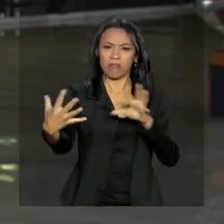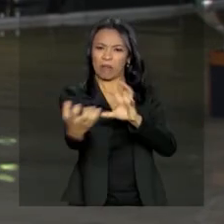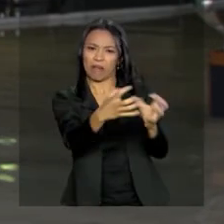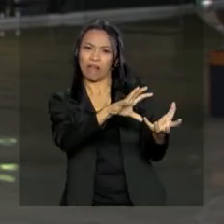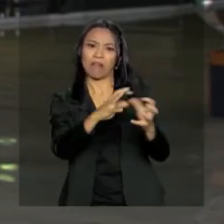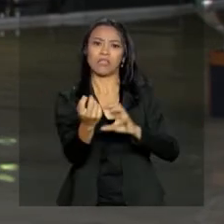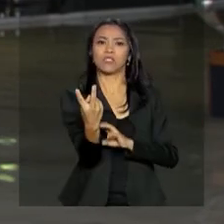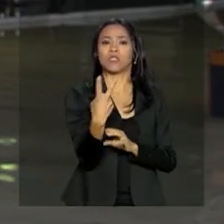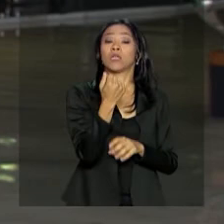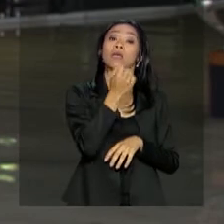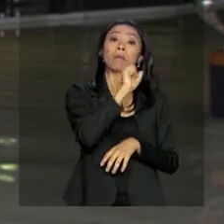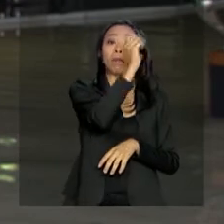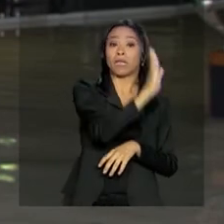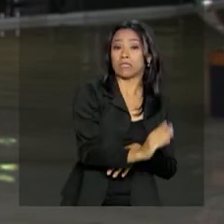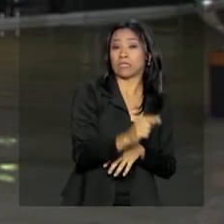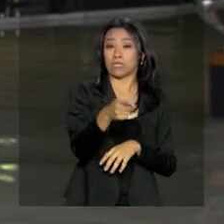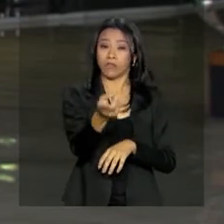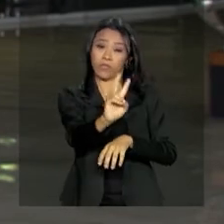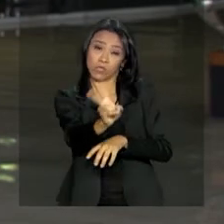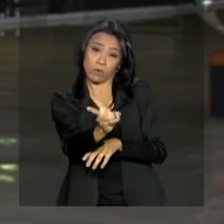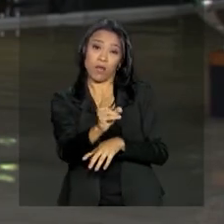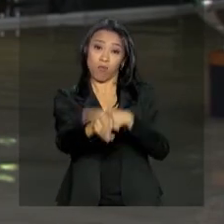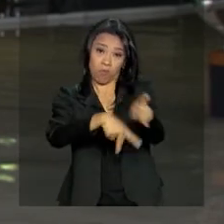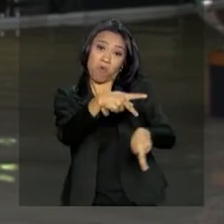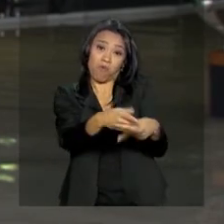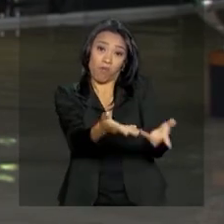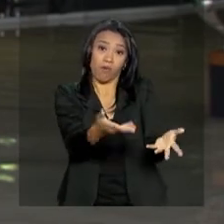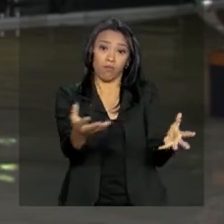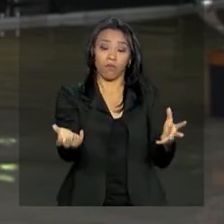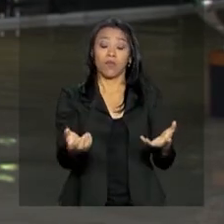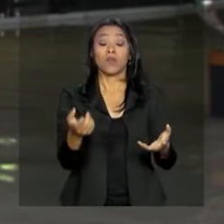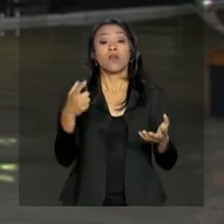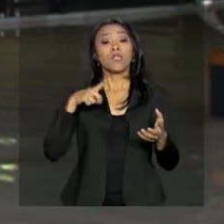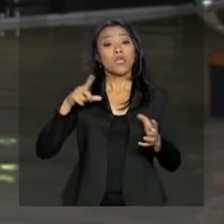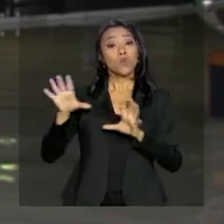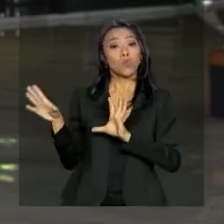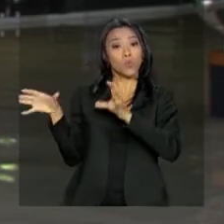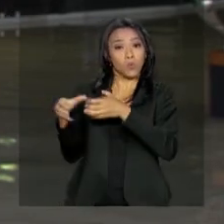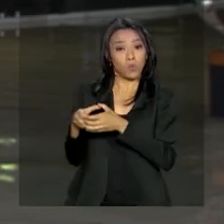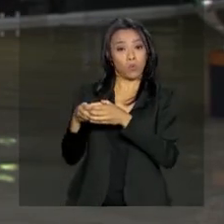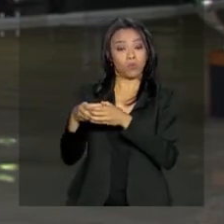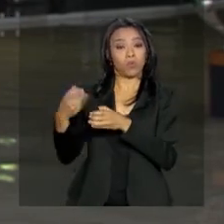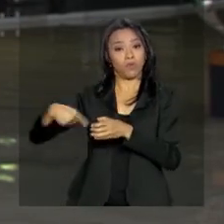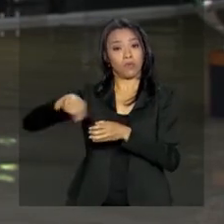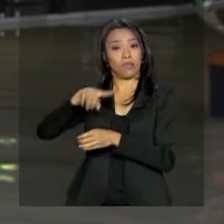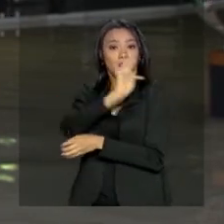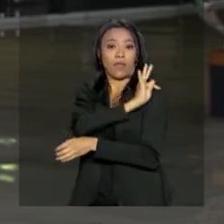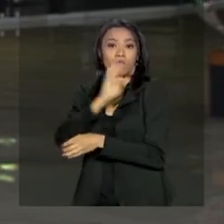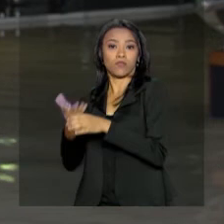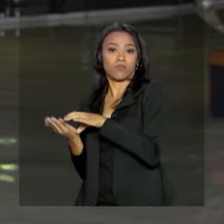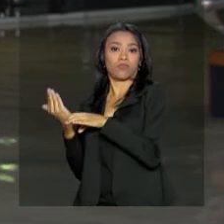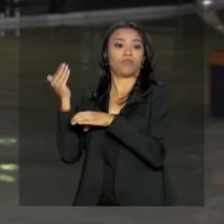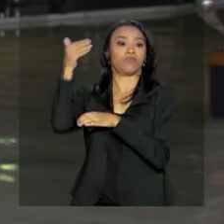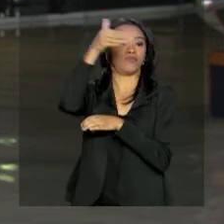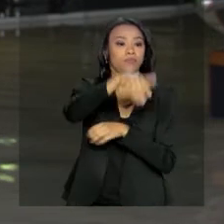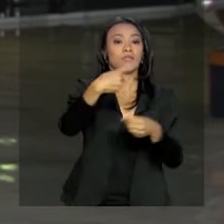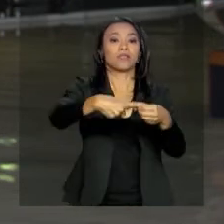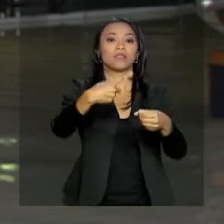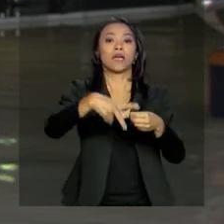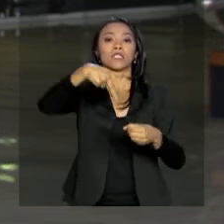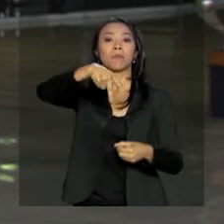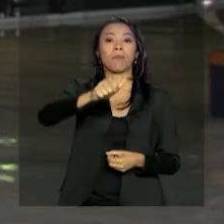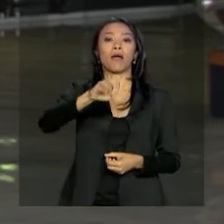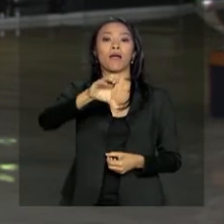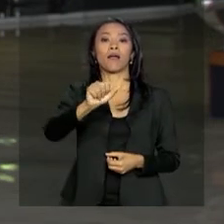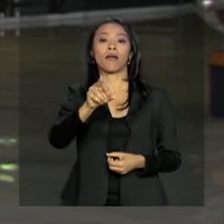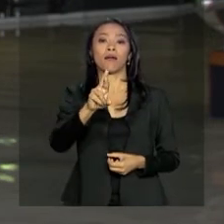na fronteira entre os dois países, uma equipe formada por membros do governo federal foi até Pacaraima, em Roraima.